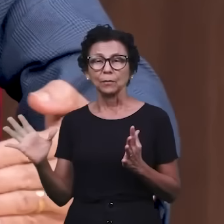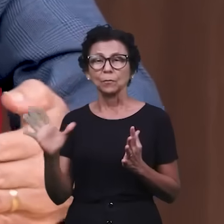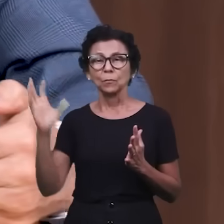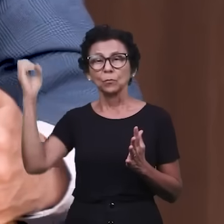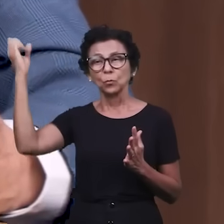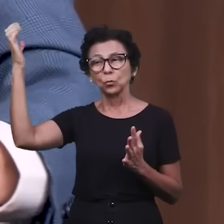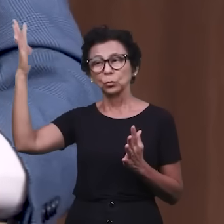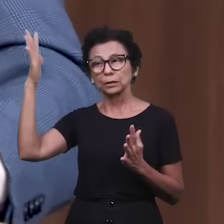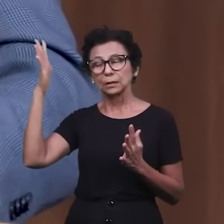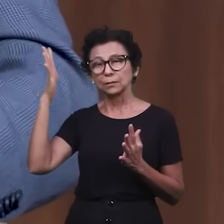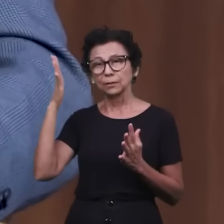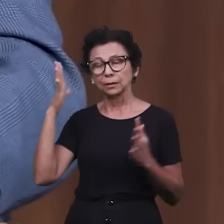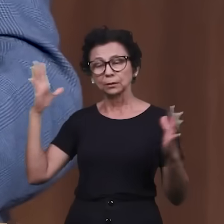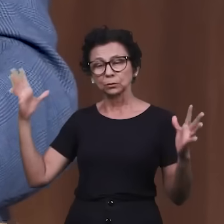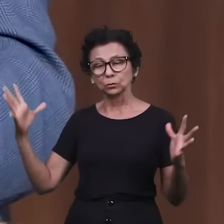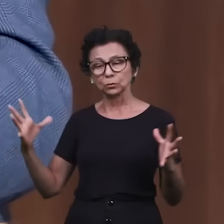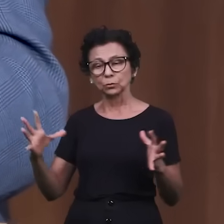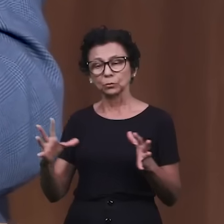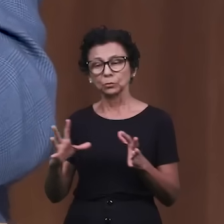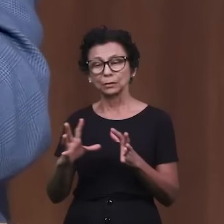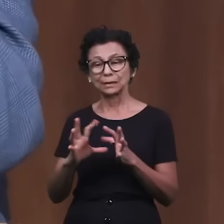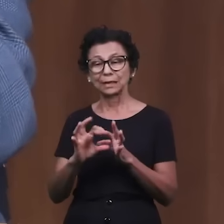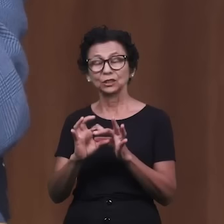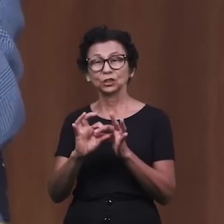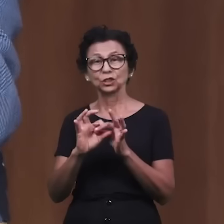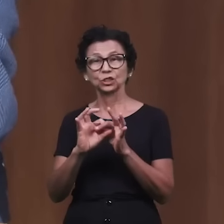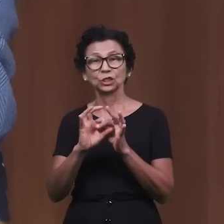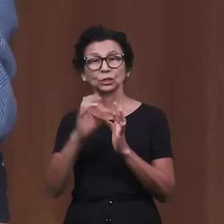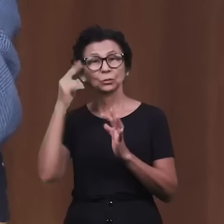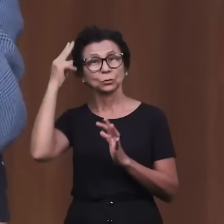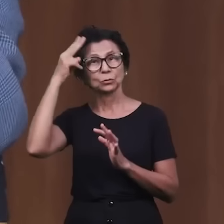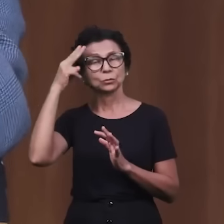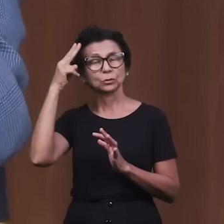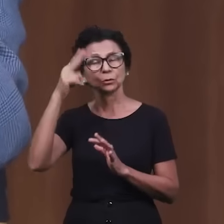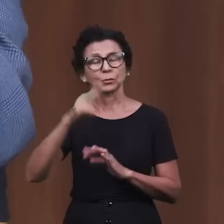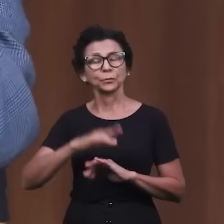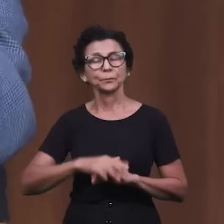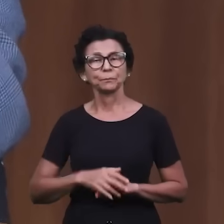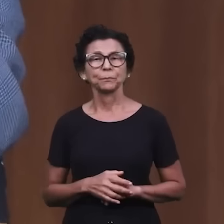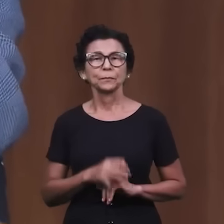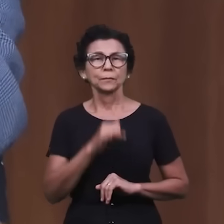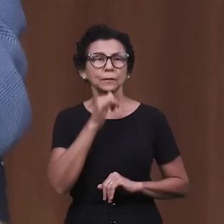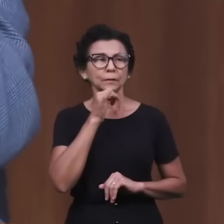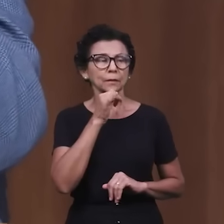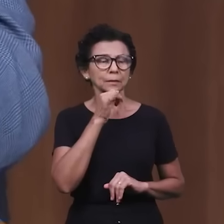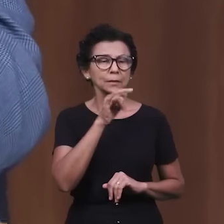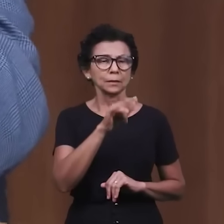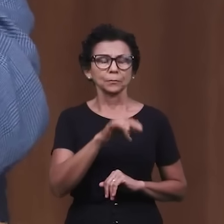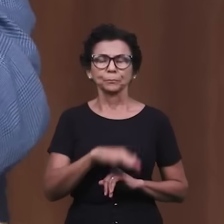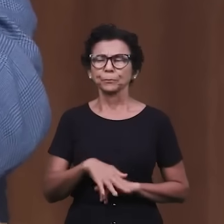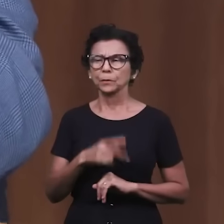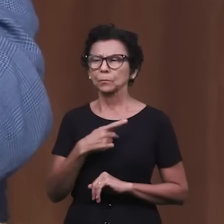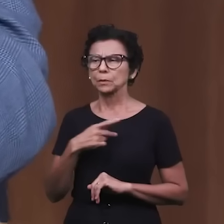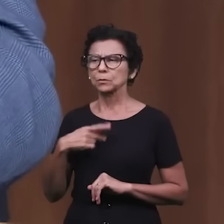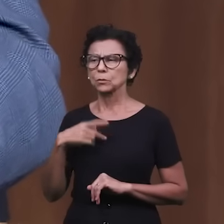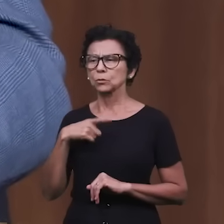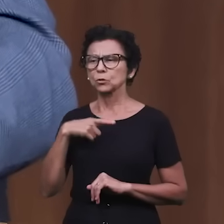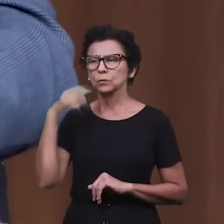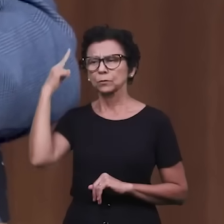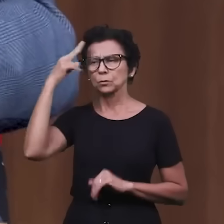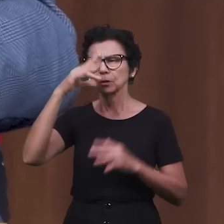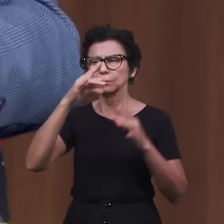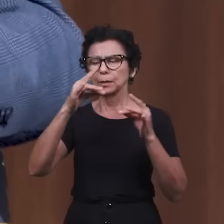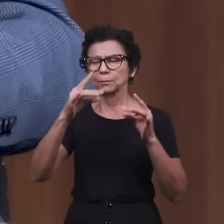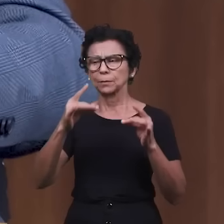reunião, enriquecendo aquele sonho para uma decisão. Por exemplo, pastor, eu tive um sonho assim, mostrando